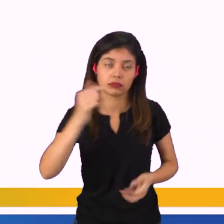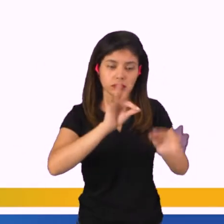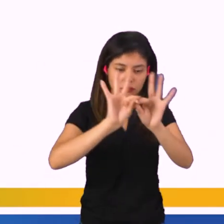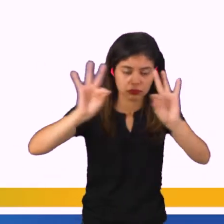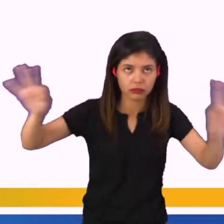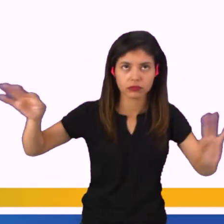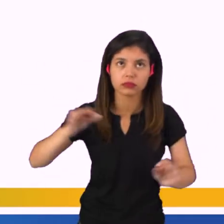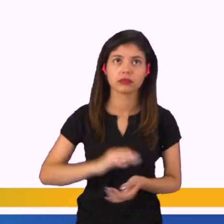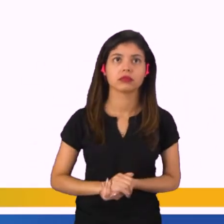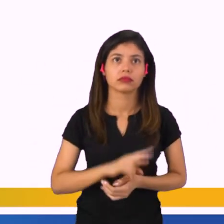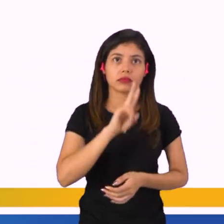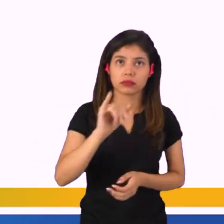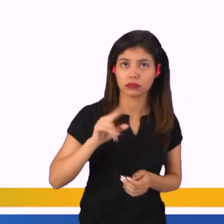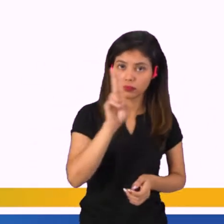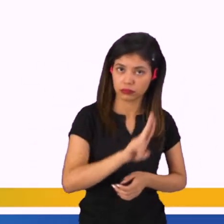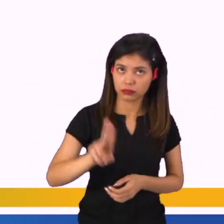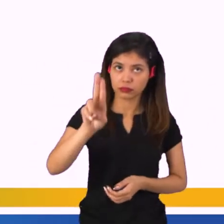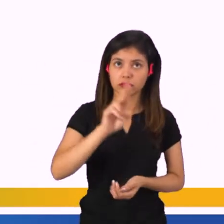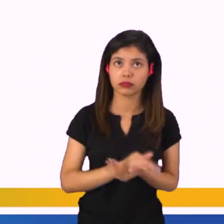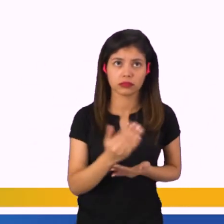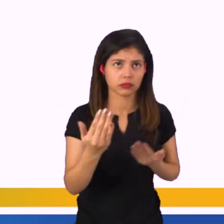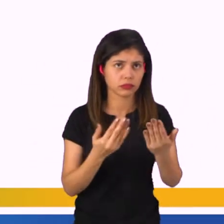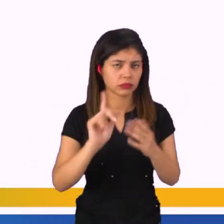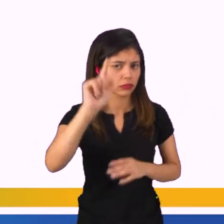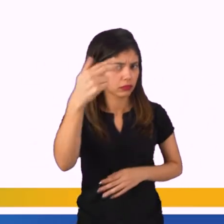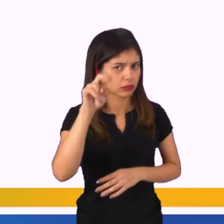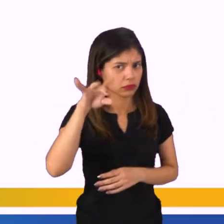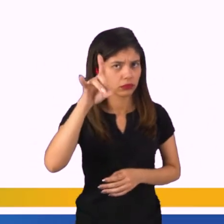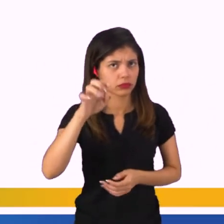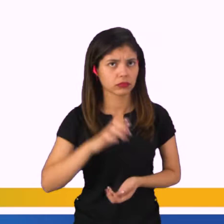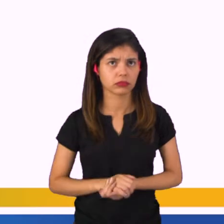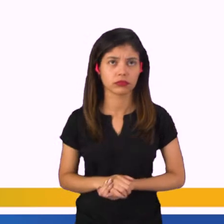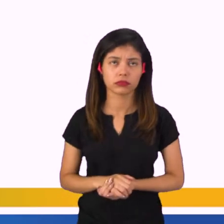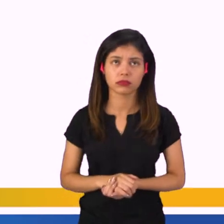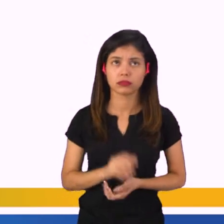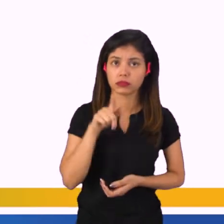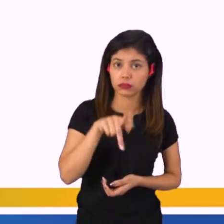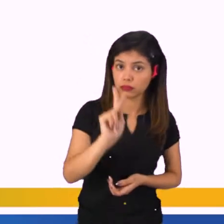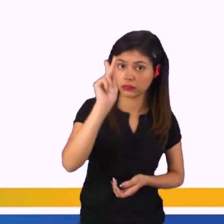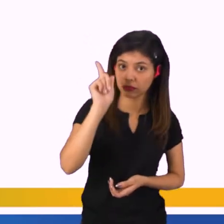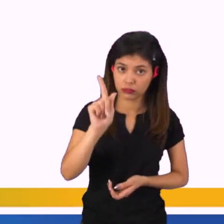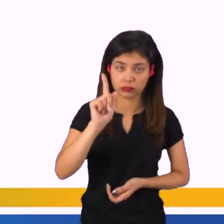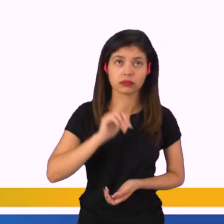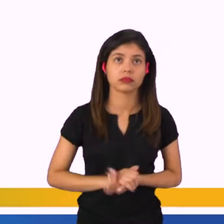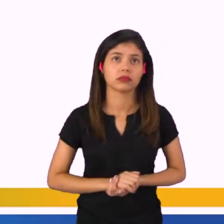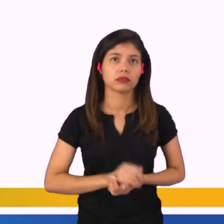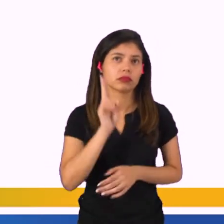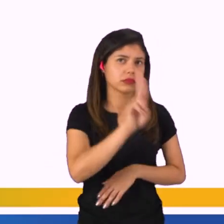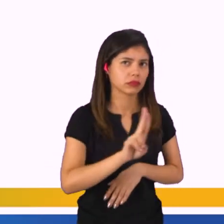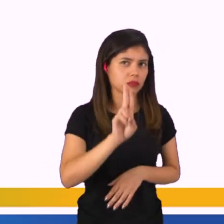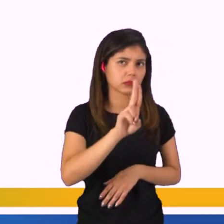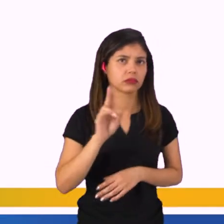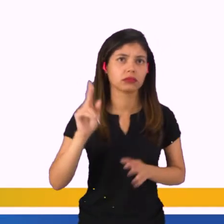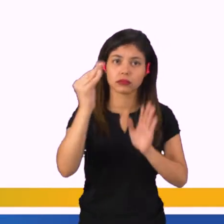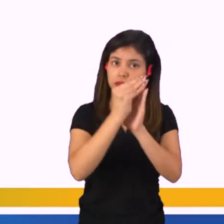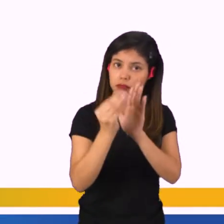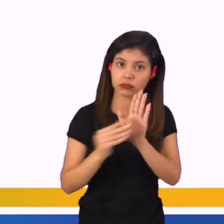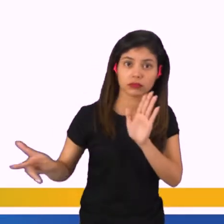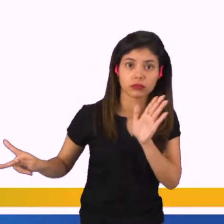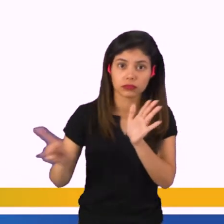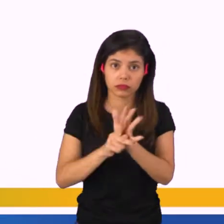medições nessa medida serão executadas em relação a essa unidade. O quilograma, ele vai ser aí a